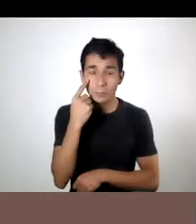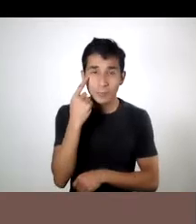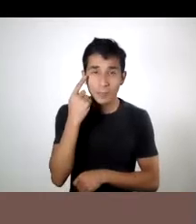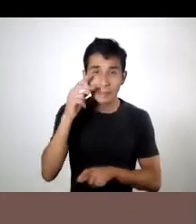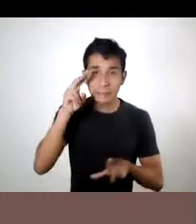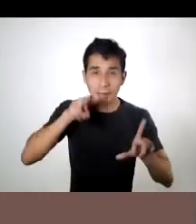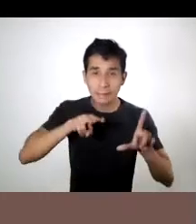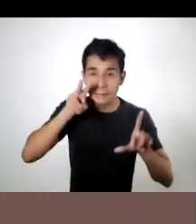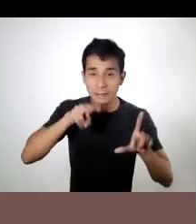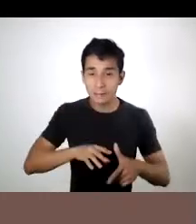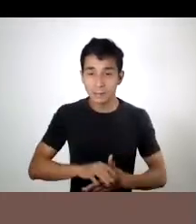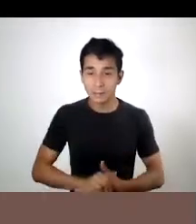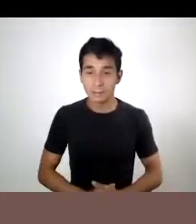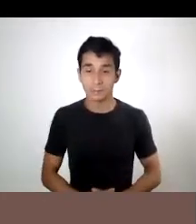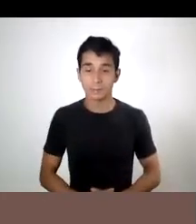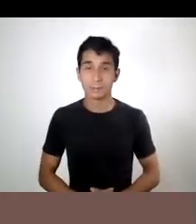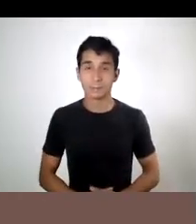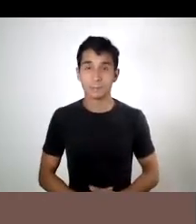frente. Peraí.